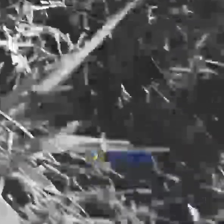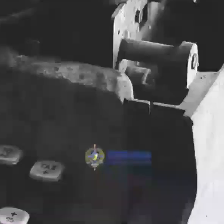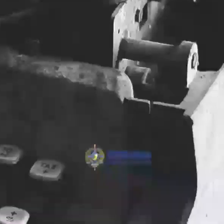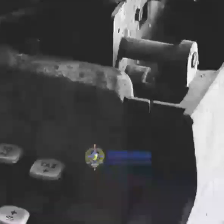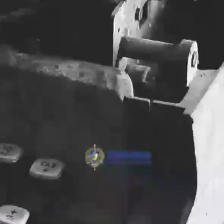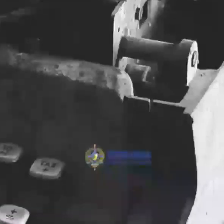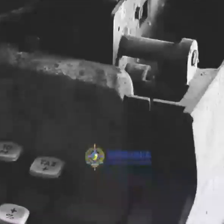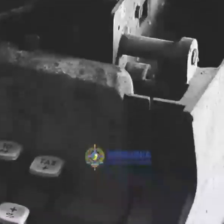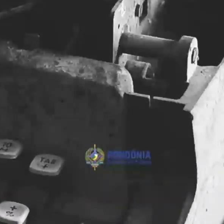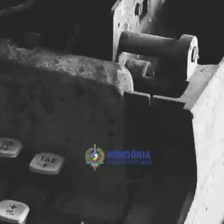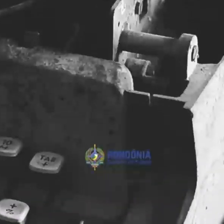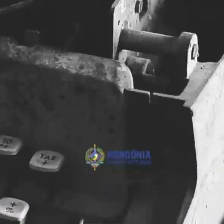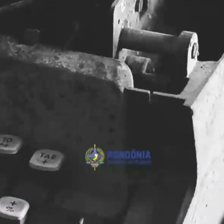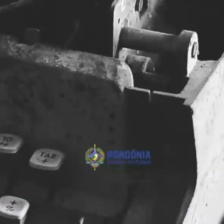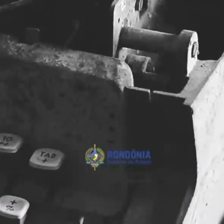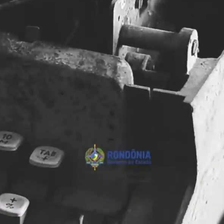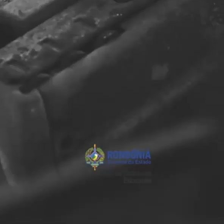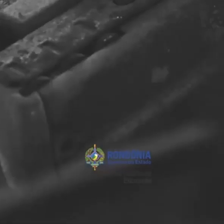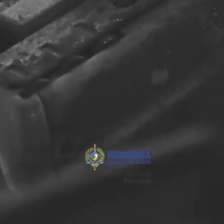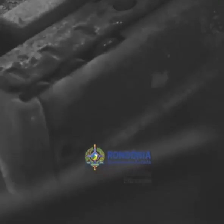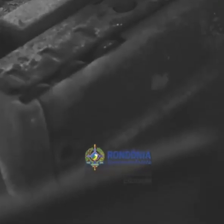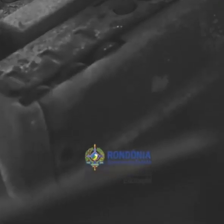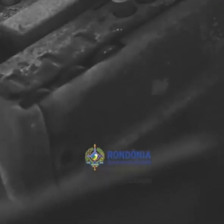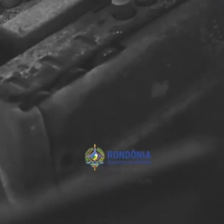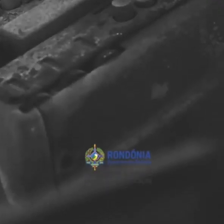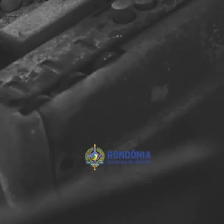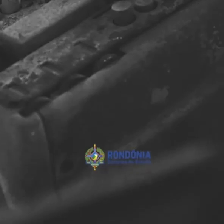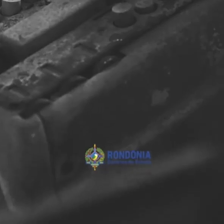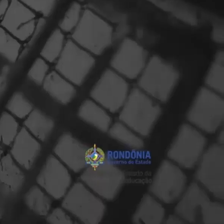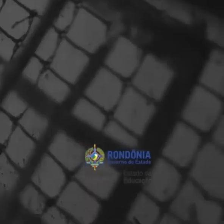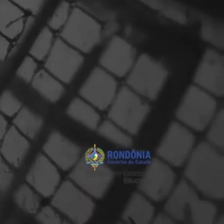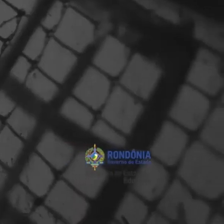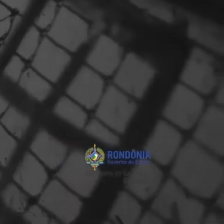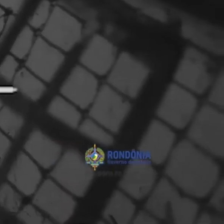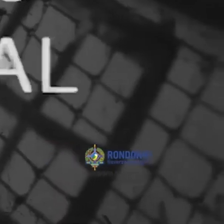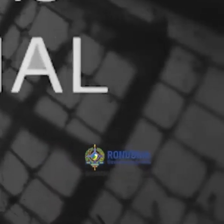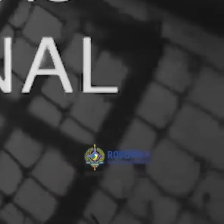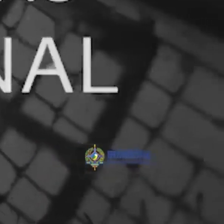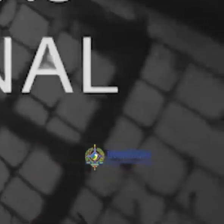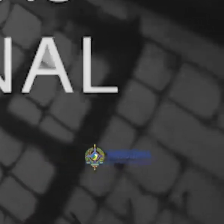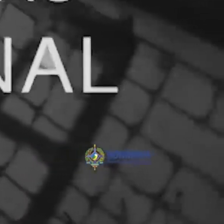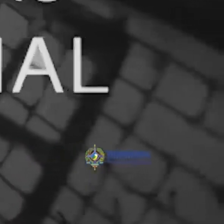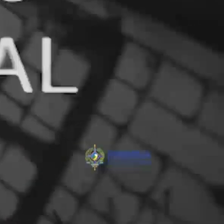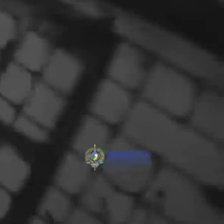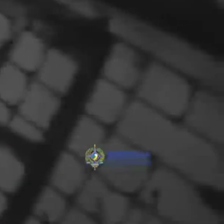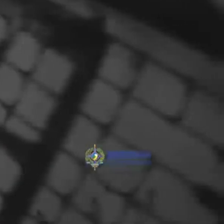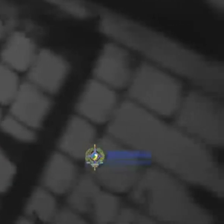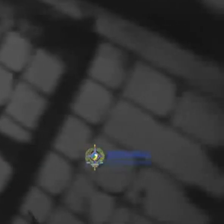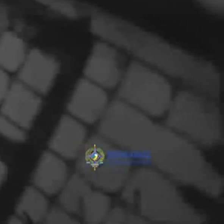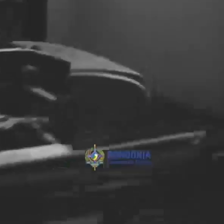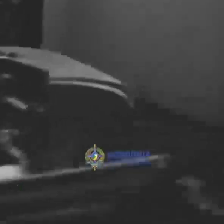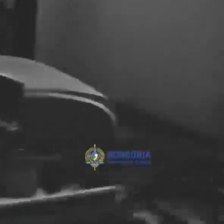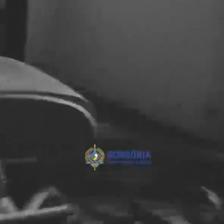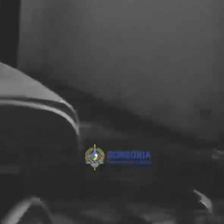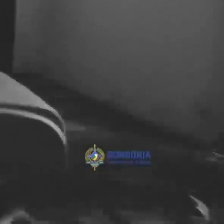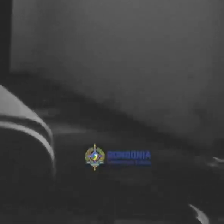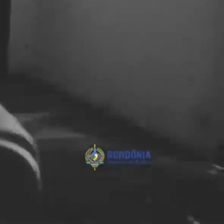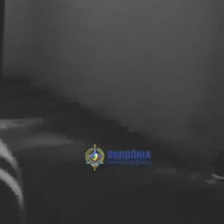precisava trazer a comunicação. As linhas telegráficas iriam fazer um papel de integração nacional.